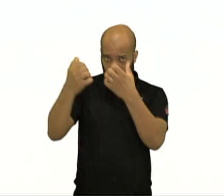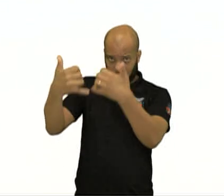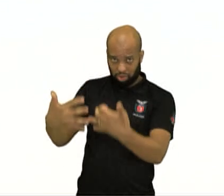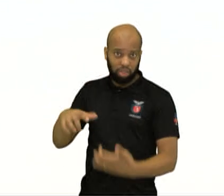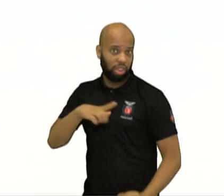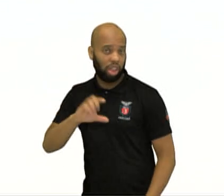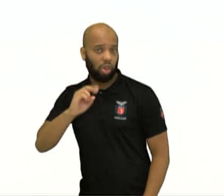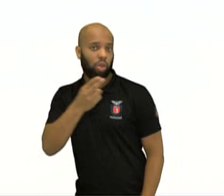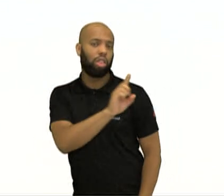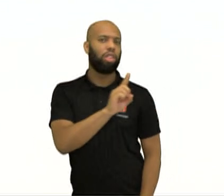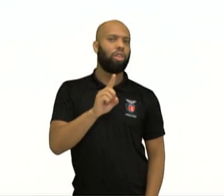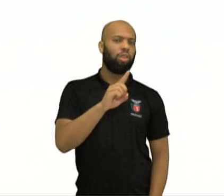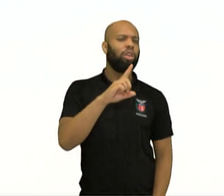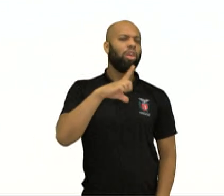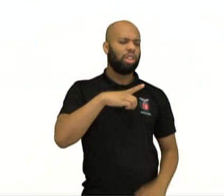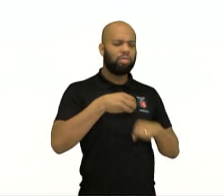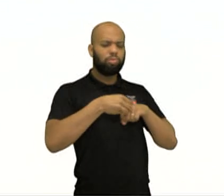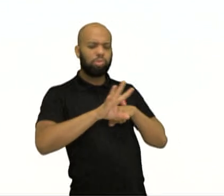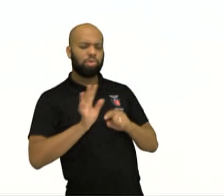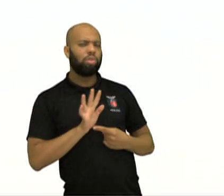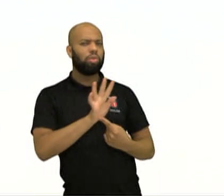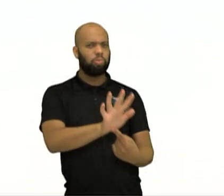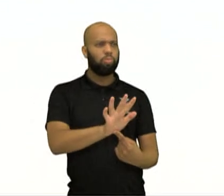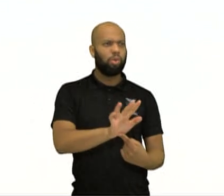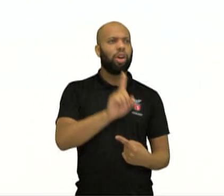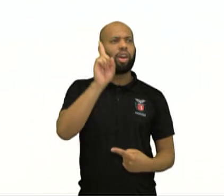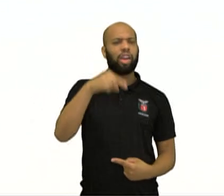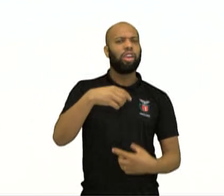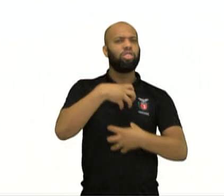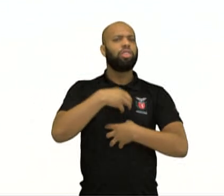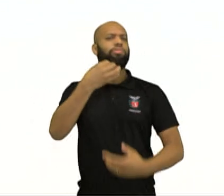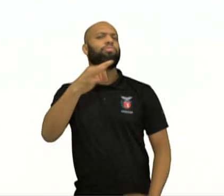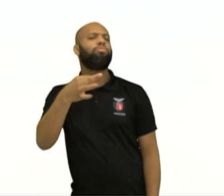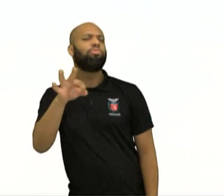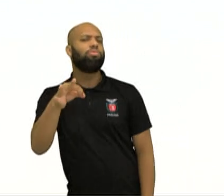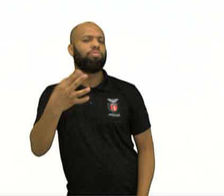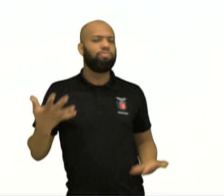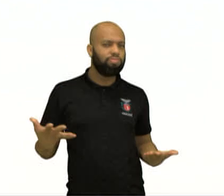Quais pistas de que sua dedução é acertada?